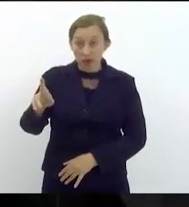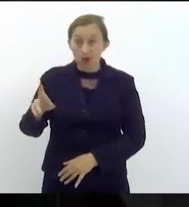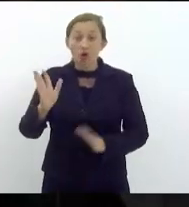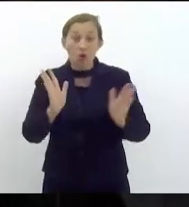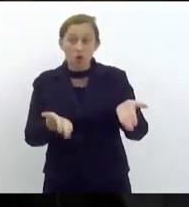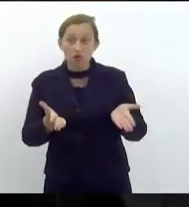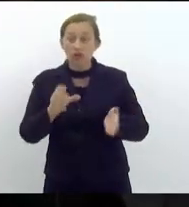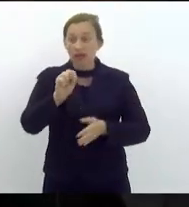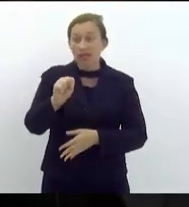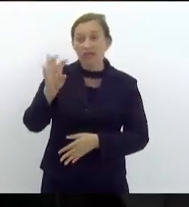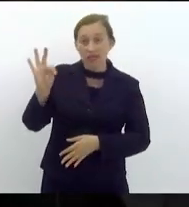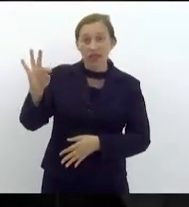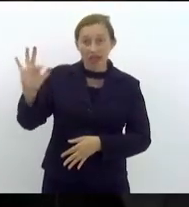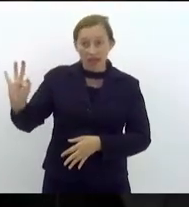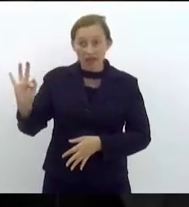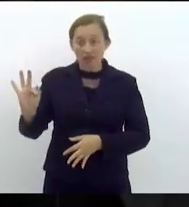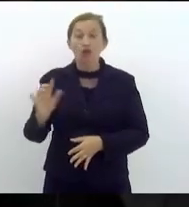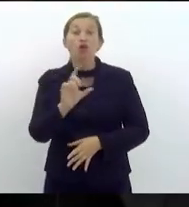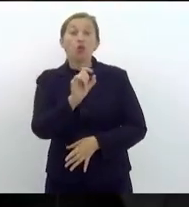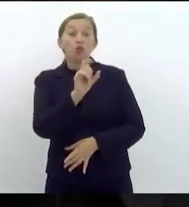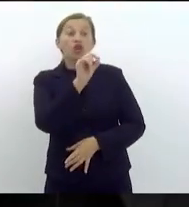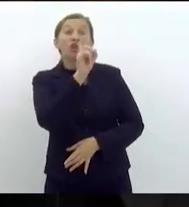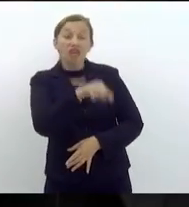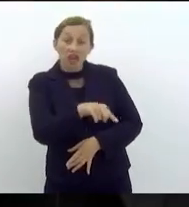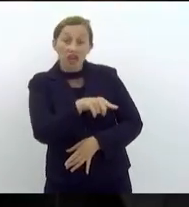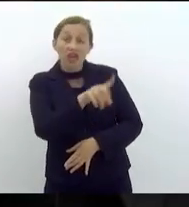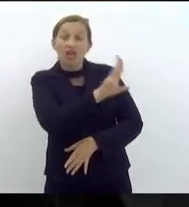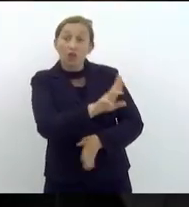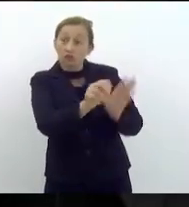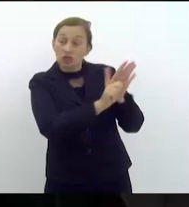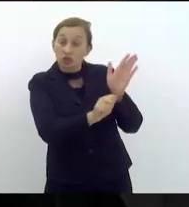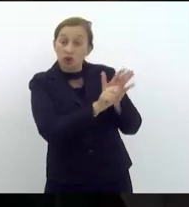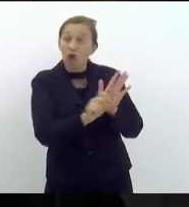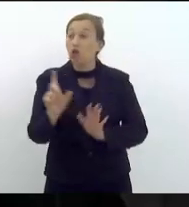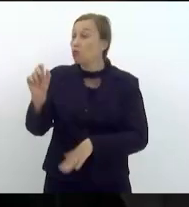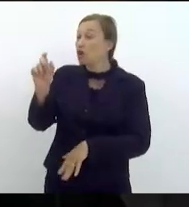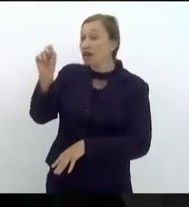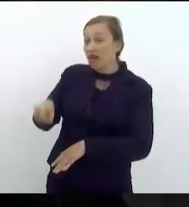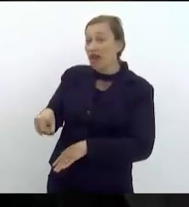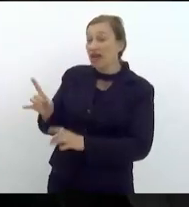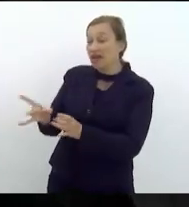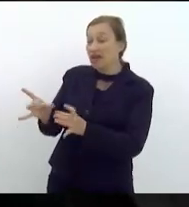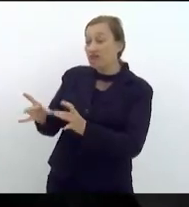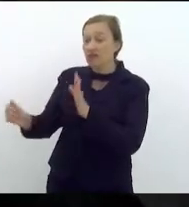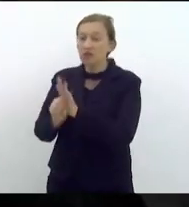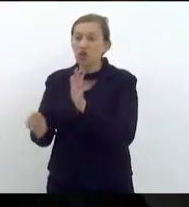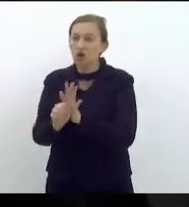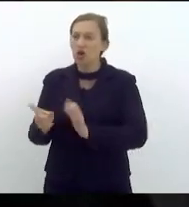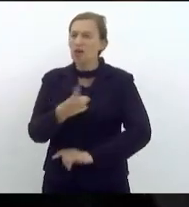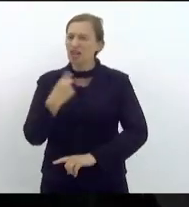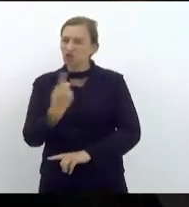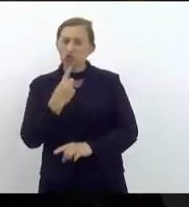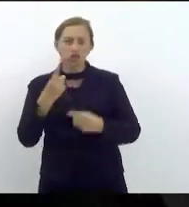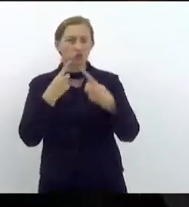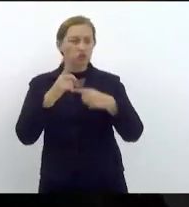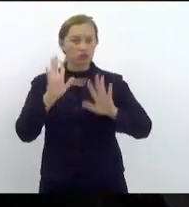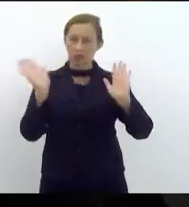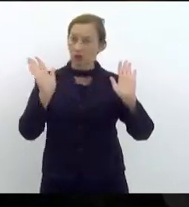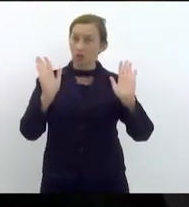STF tá discutindo o que que é usuário e o que que é traficante Mas essa não é a nossa discussão Porque isso é uma discussão Federal